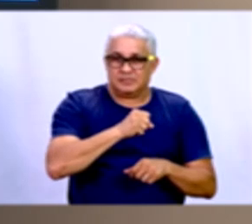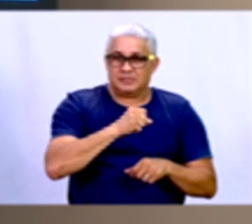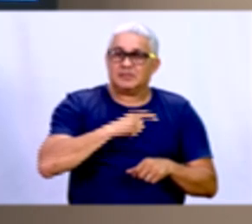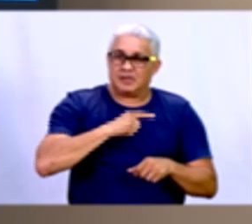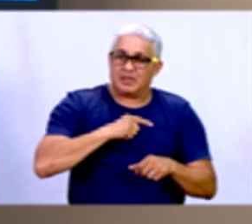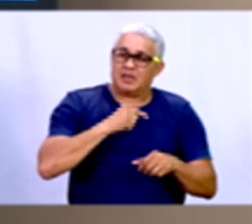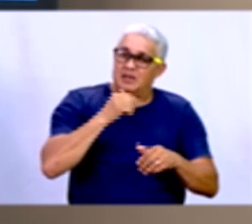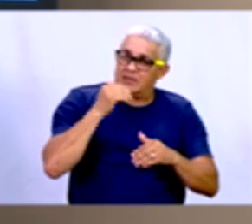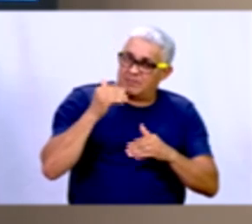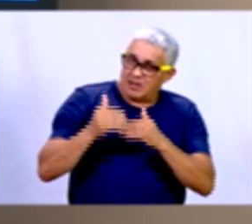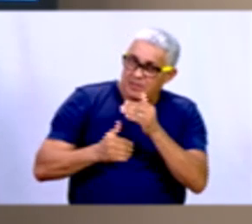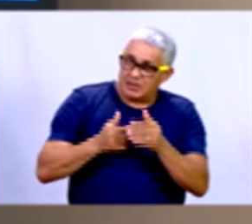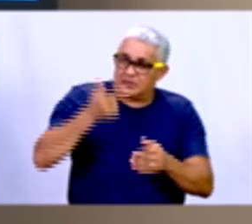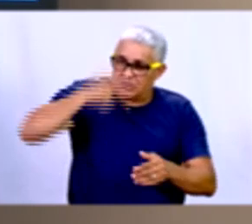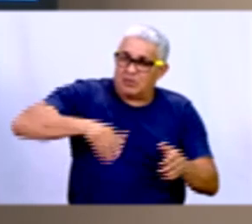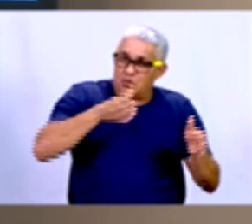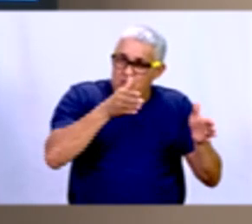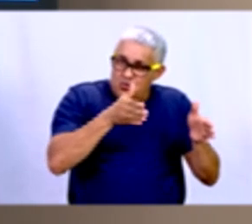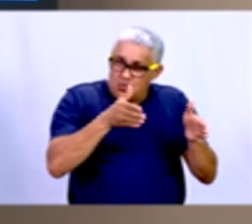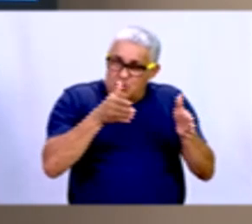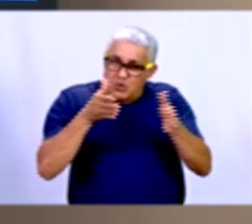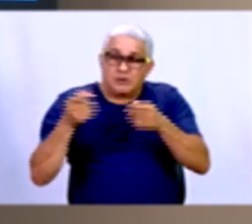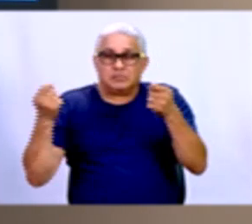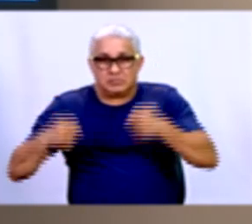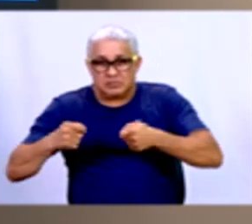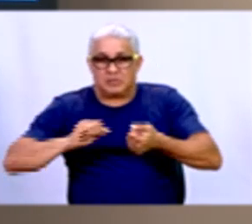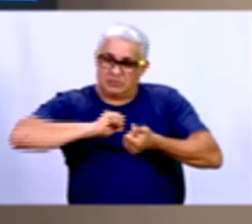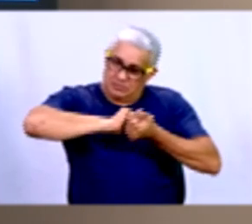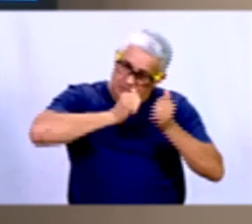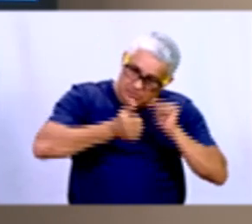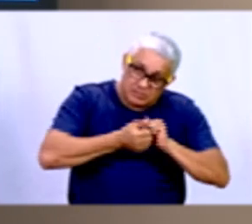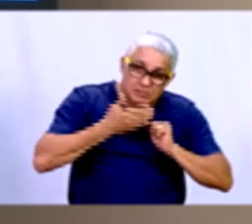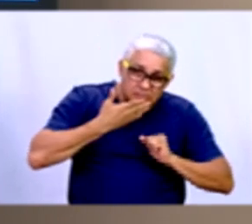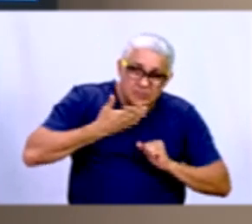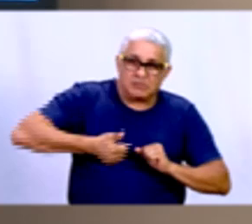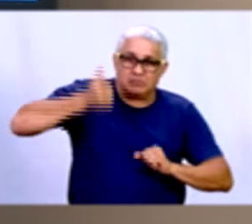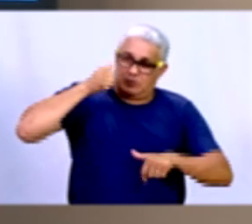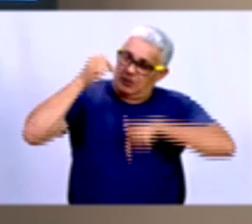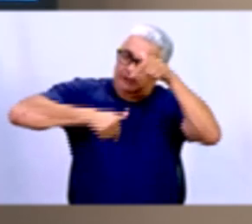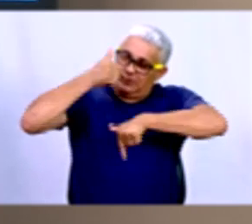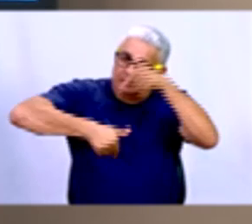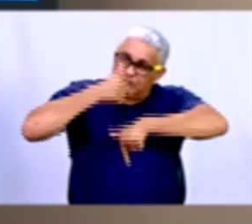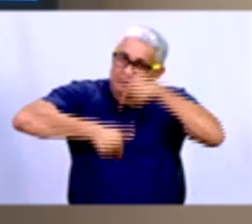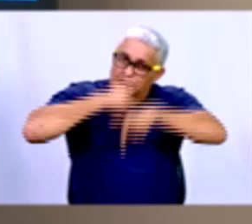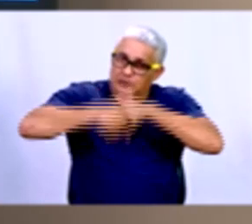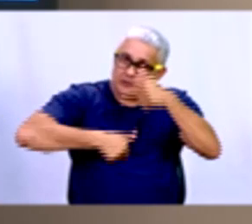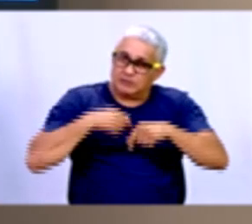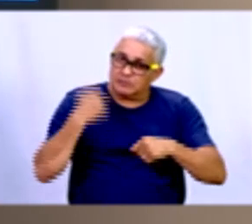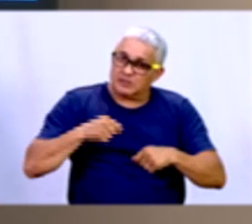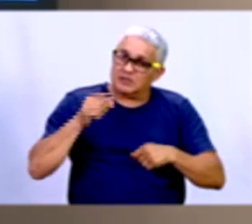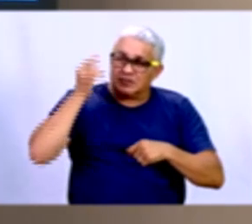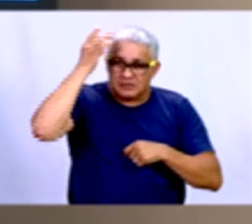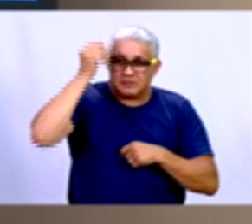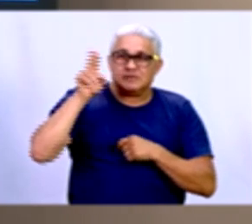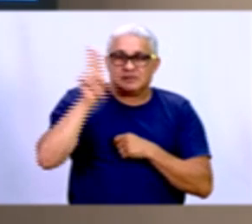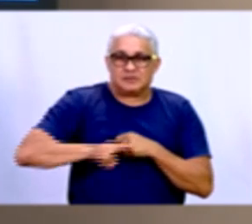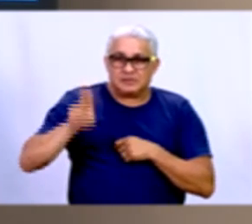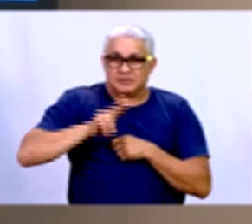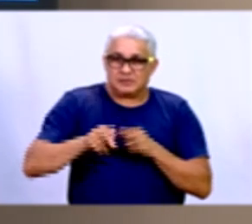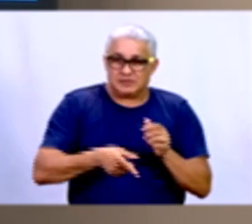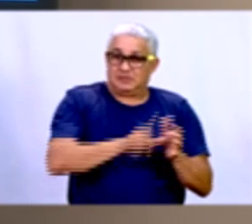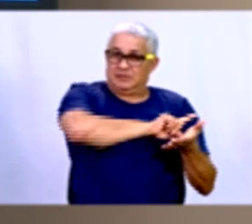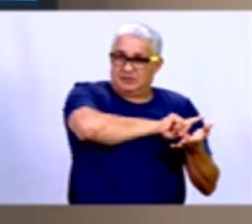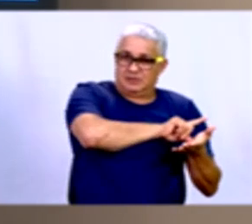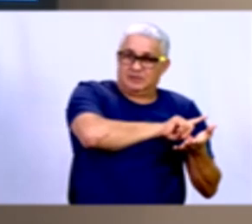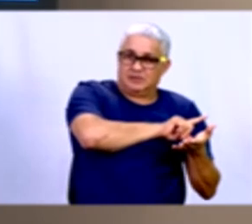mão novamente, então ele precisa melhorar a produtividade. Ele precisa ser mais fácil de utilizar que o anterior,